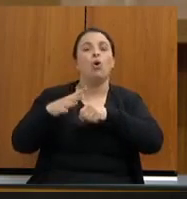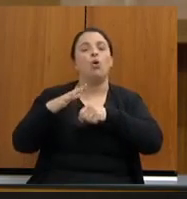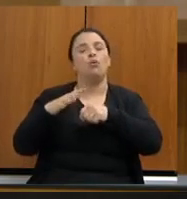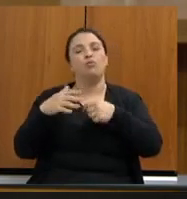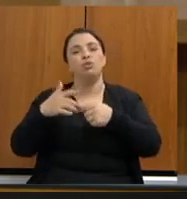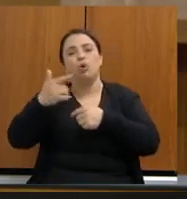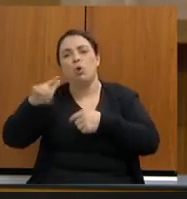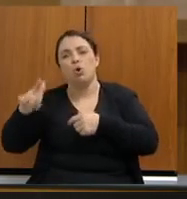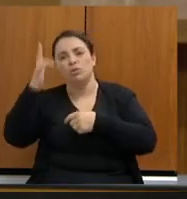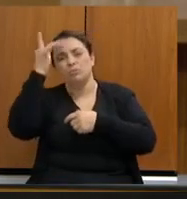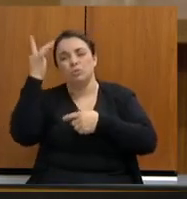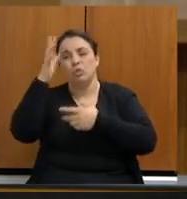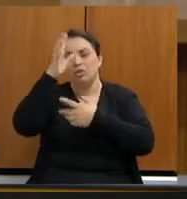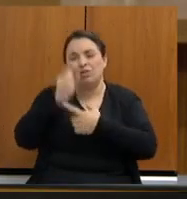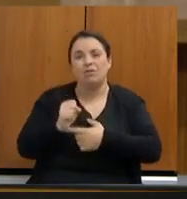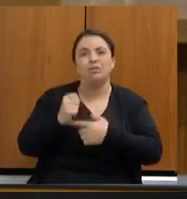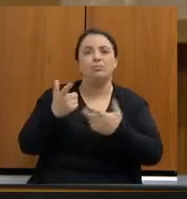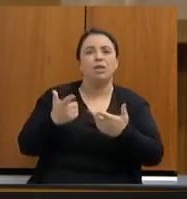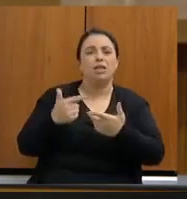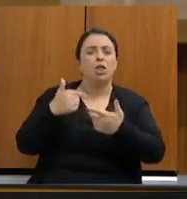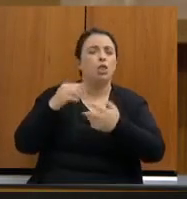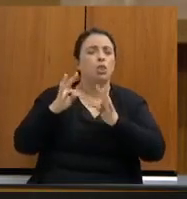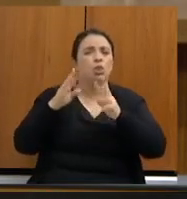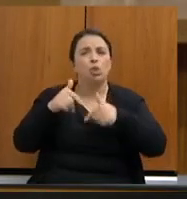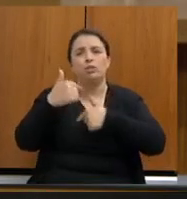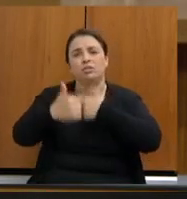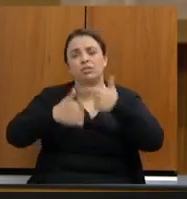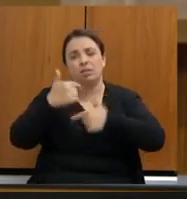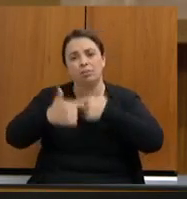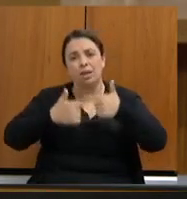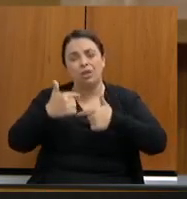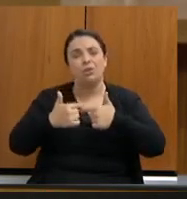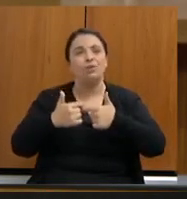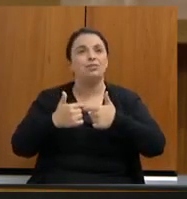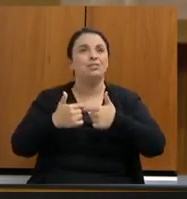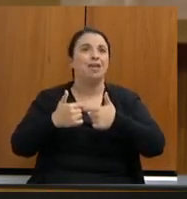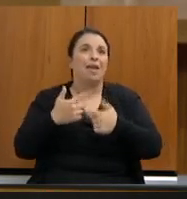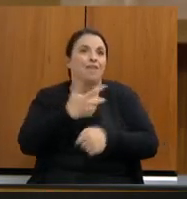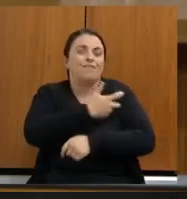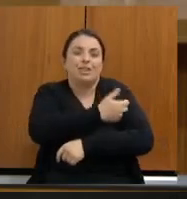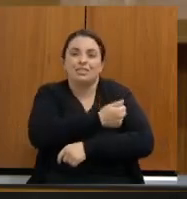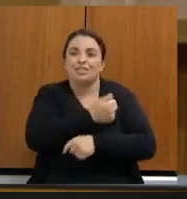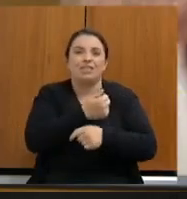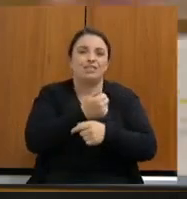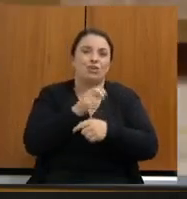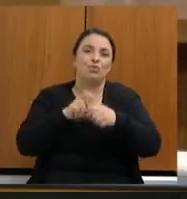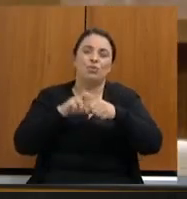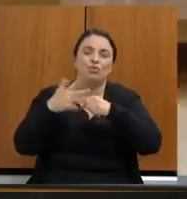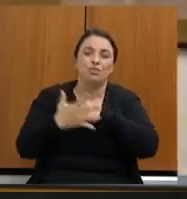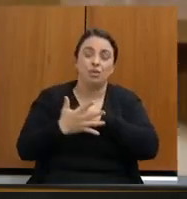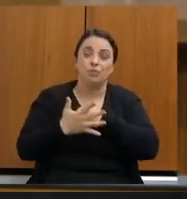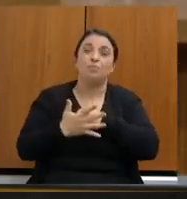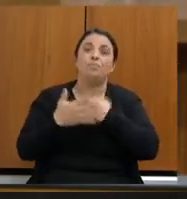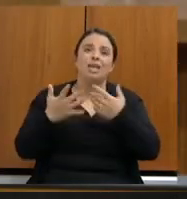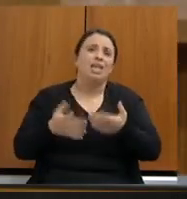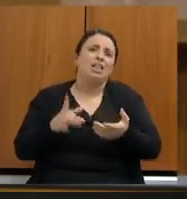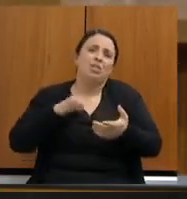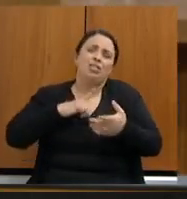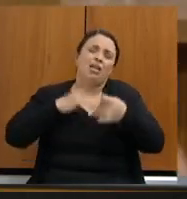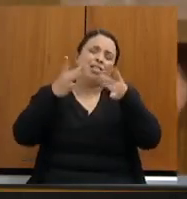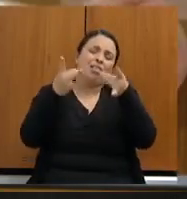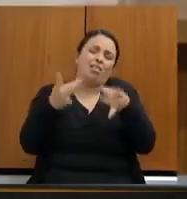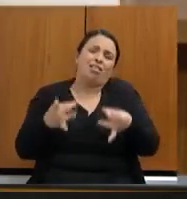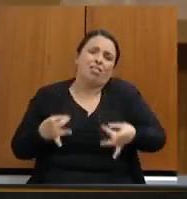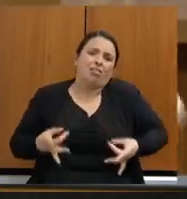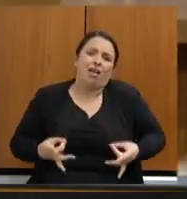trabalhadores envolvidos diretamente nas ações de vacinação contra covid-19 e segue detalhes das notas Isso foi uma vitória